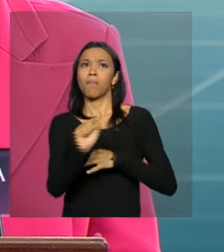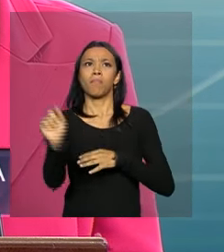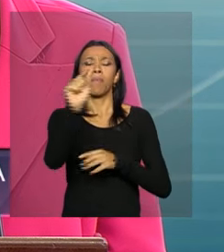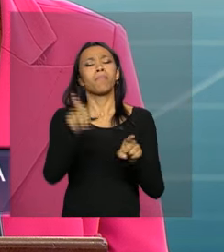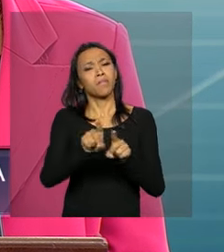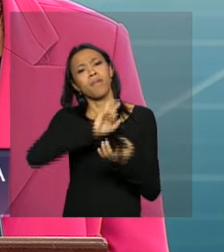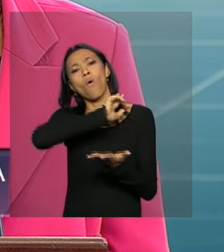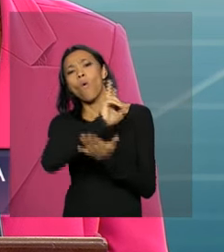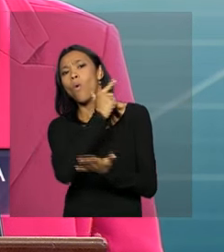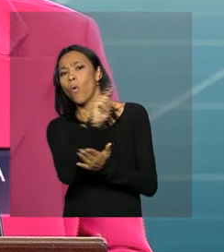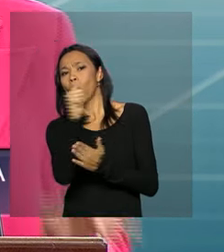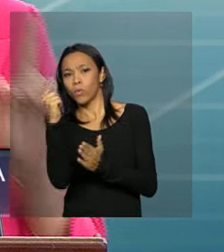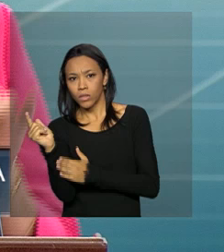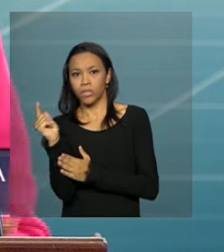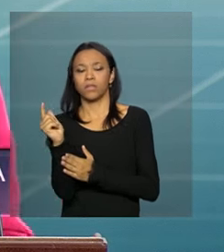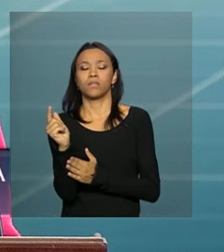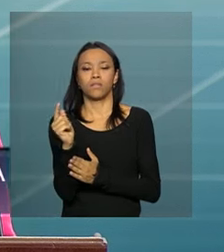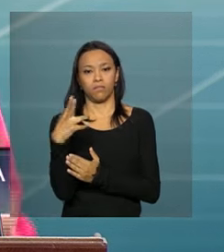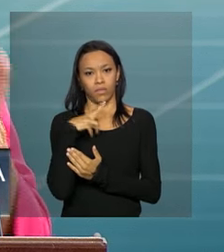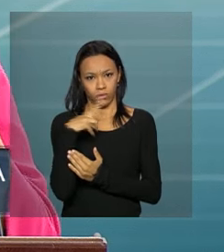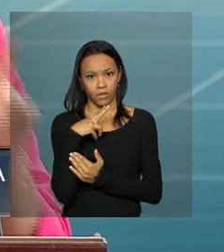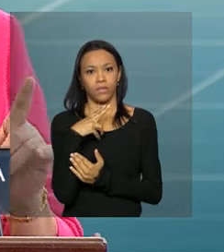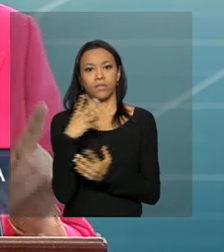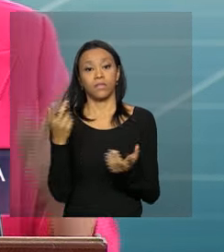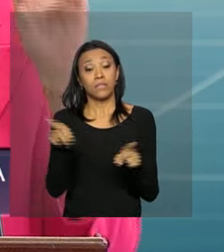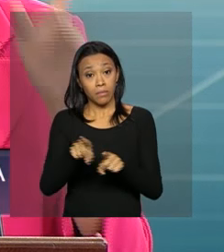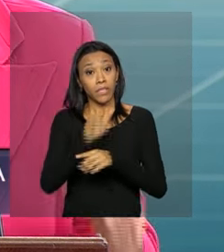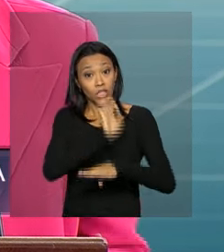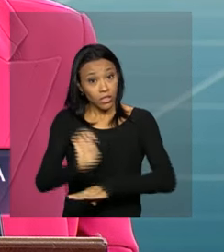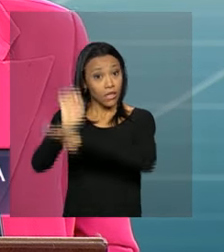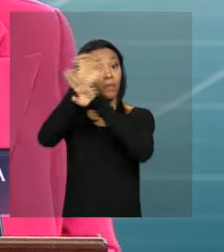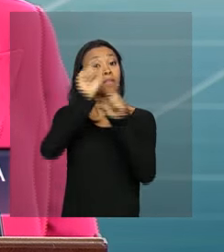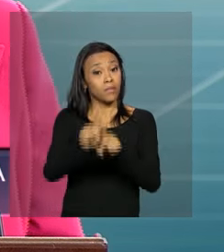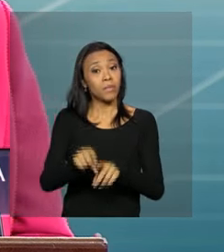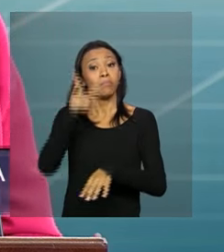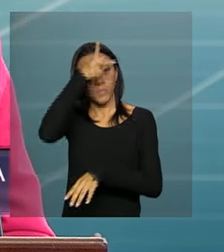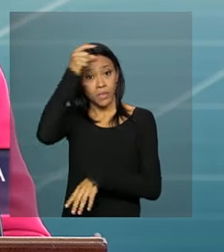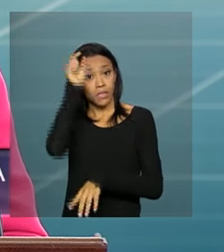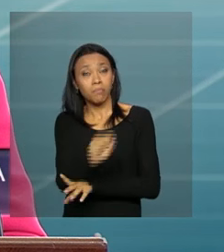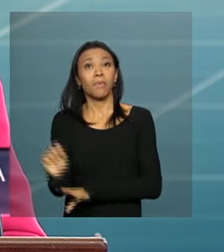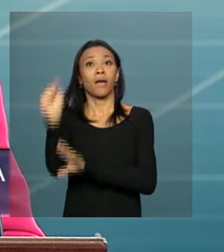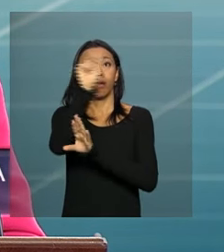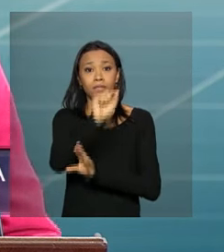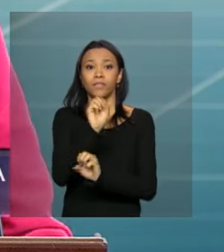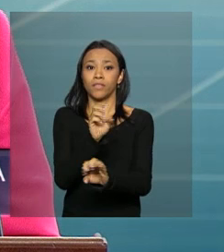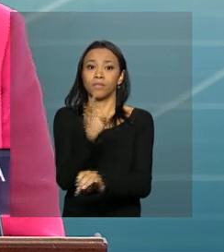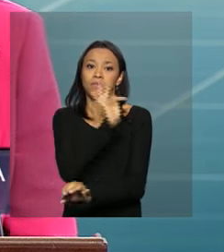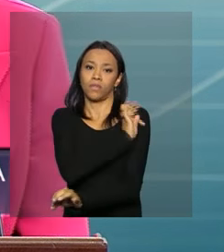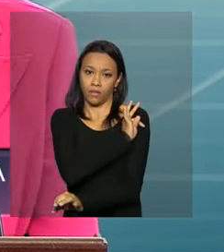outras instituições privadas, com instituições estaduais e municipais de ensino